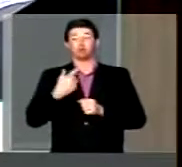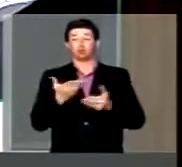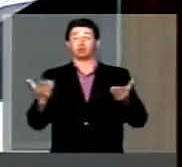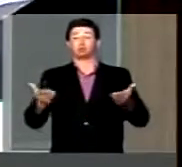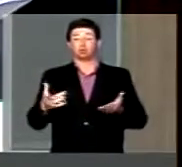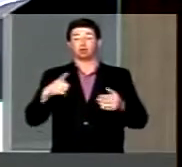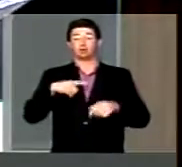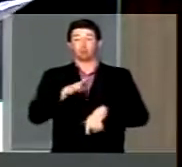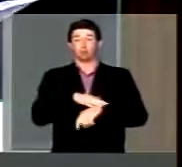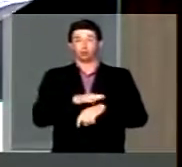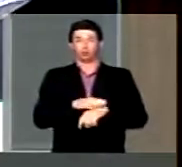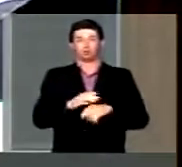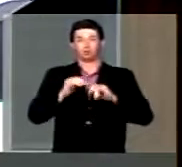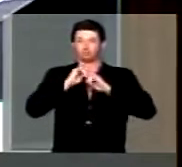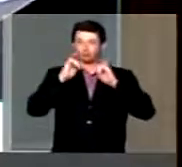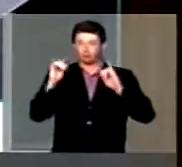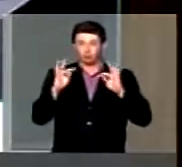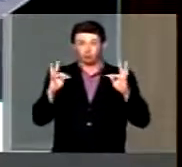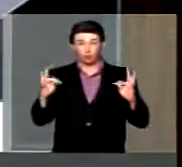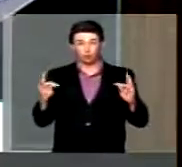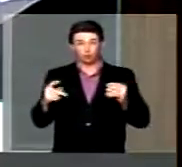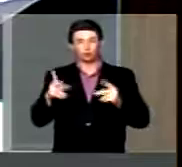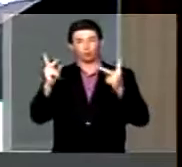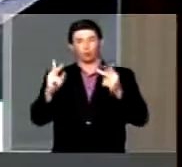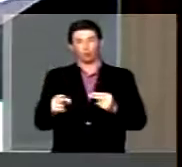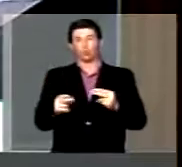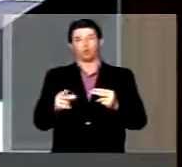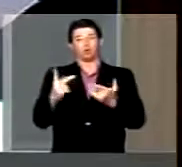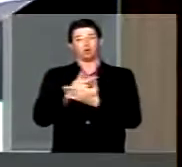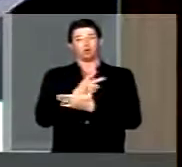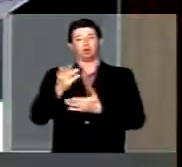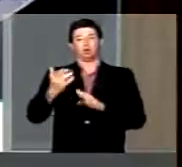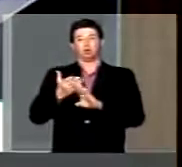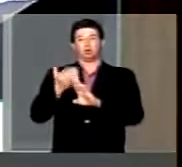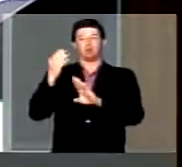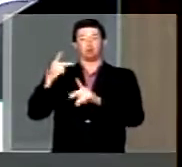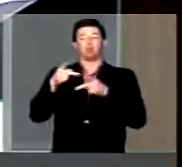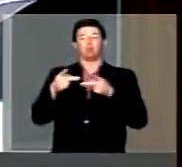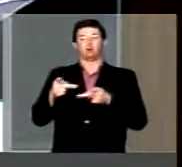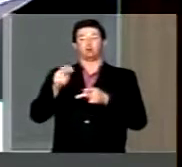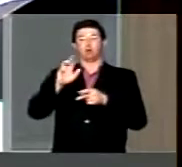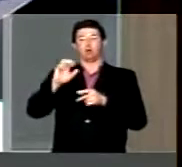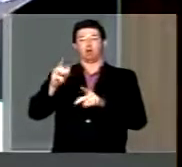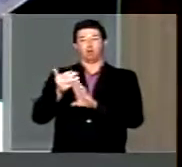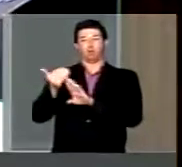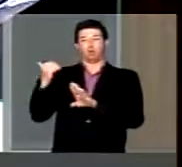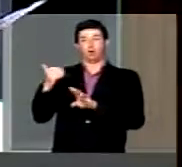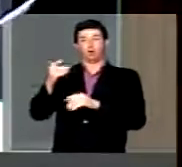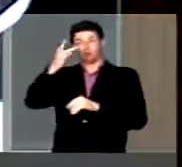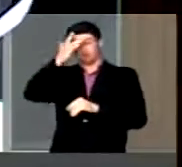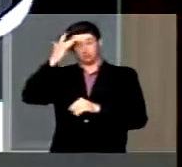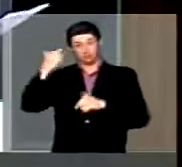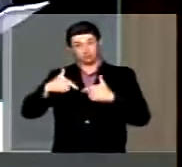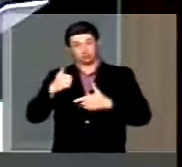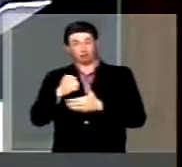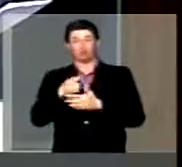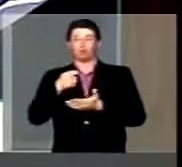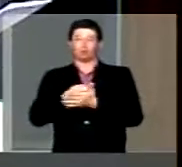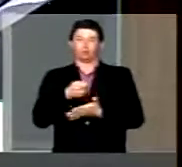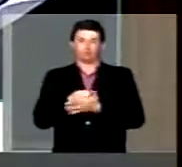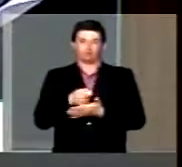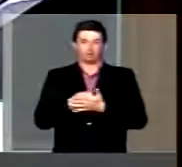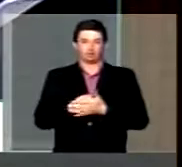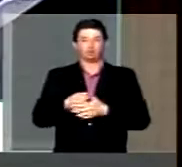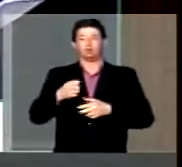vivendo um cenário que se anuncia em tudo semelhante ao que existia antes do Plano Real, quando os trabalhadores eram obrigados